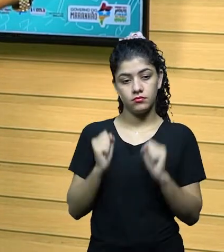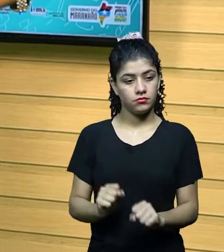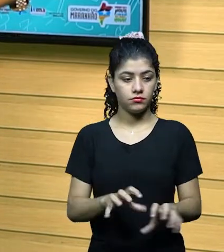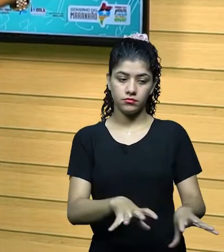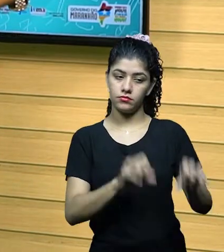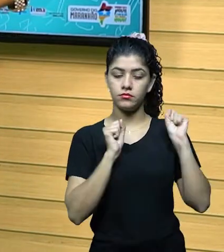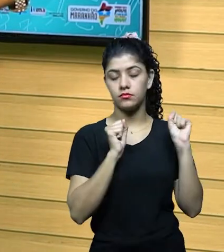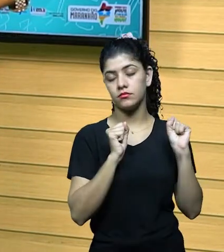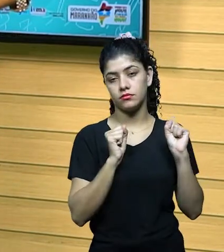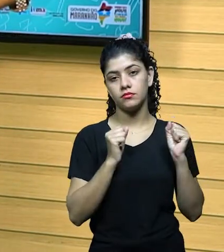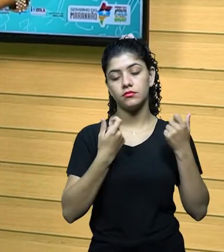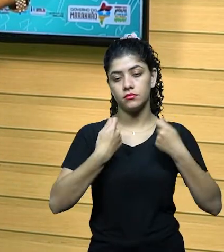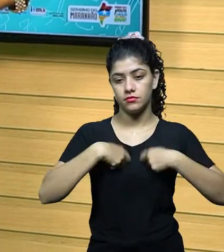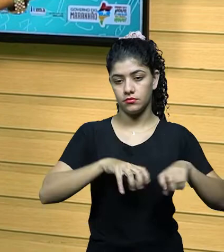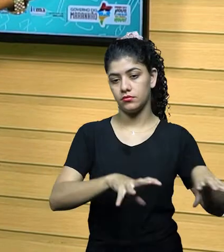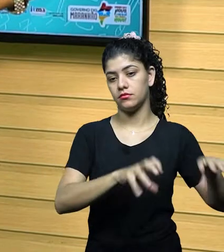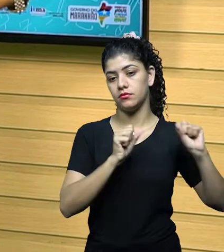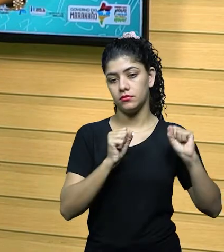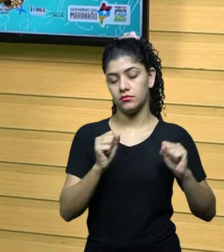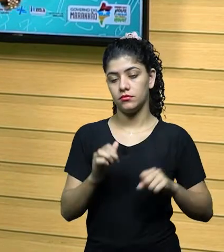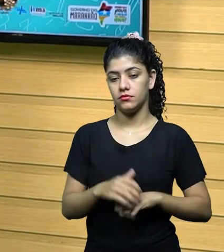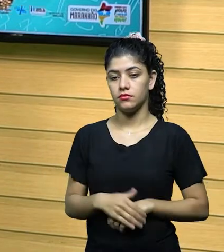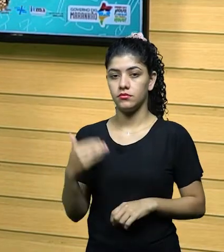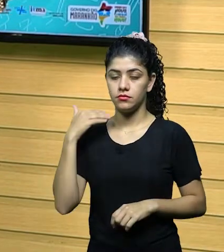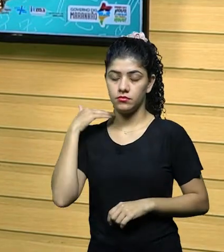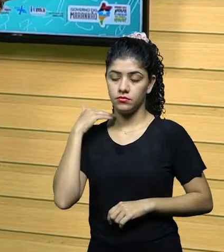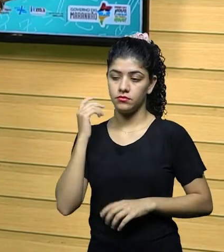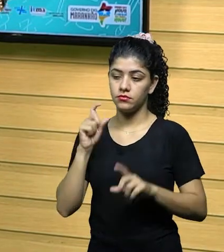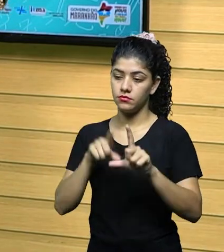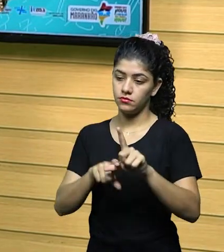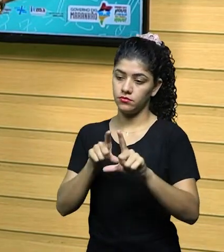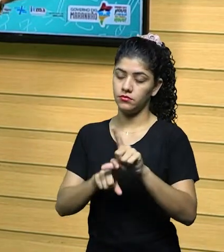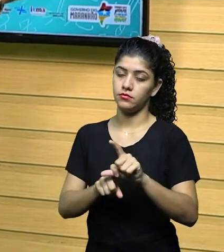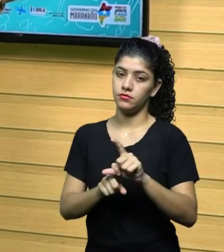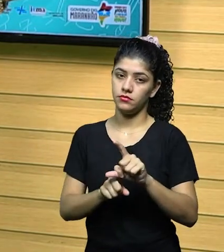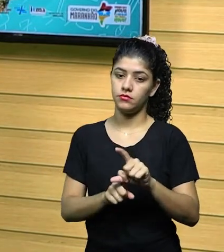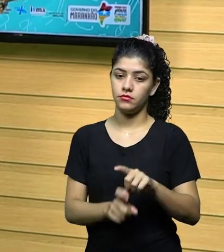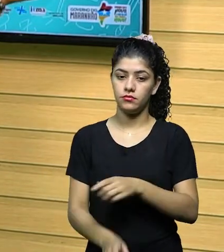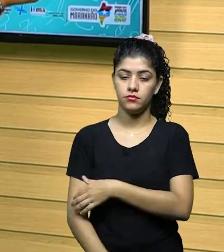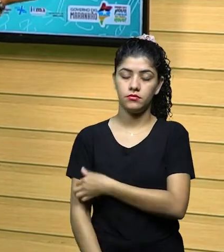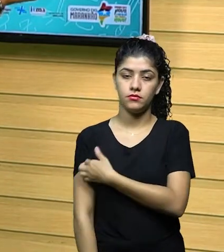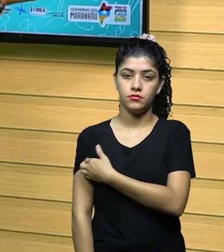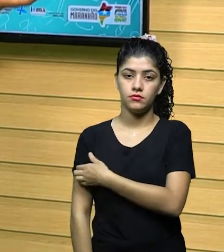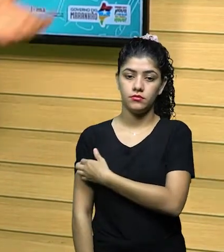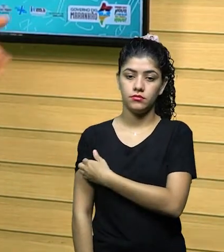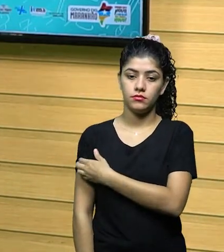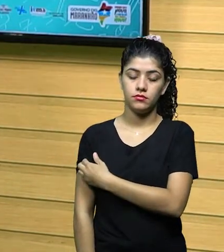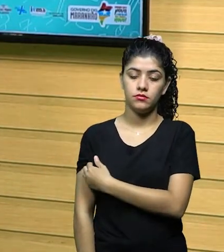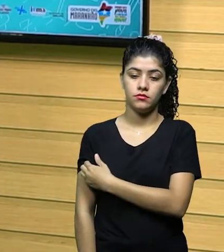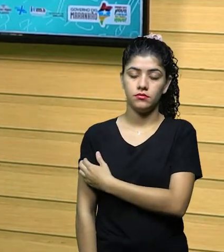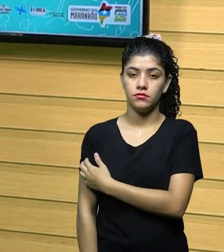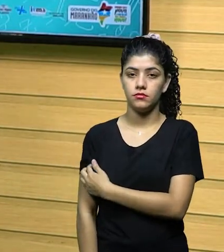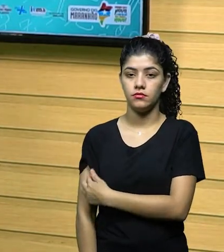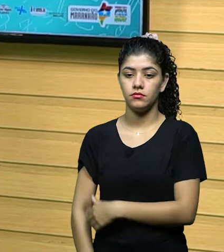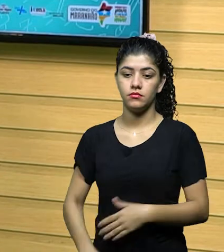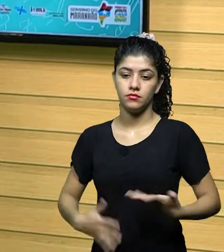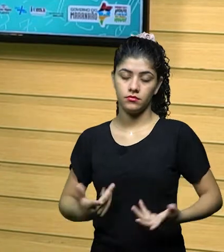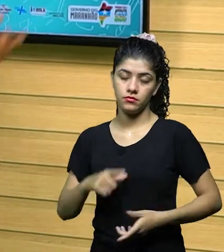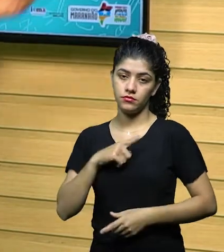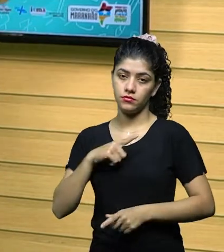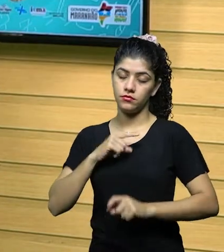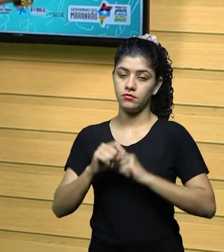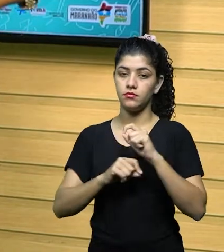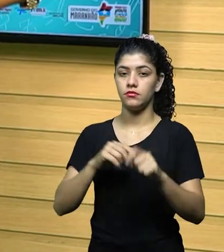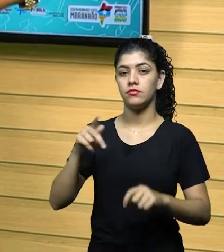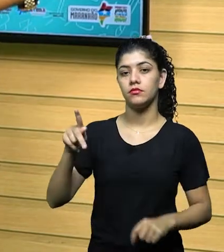quiser, ele pode sacar esse dinheiro. Porque o banco deve para ele. O dinheiro é do cliente, mas está na conta que o banco administra. Então o